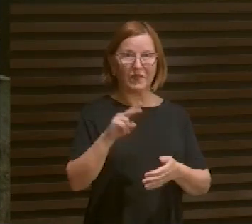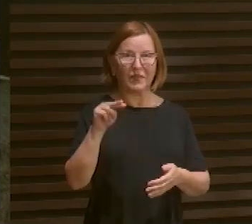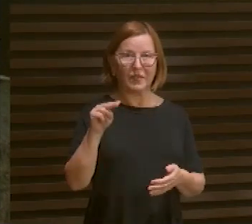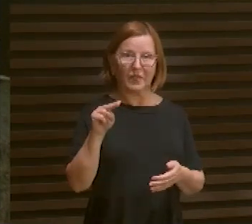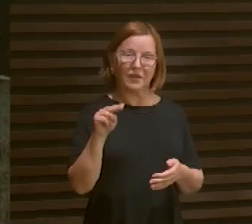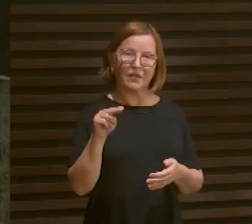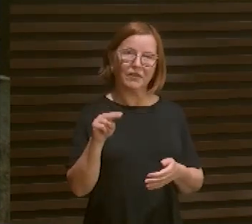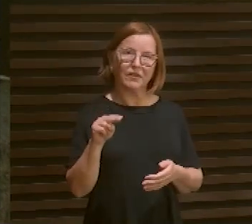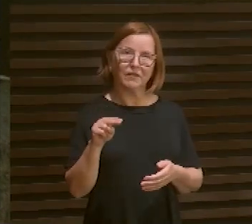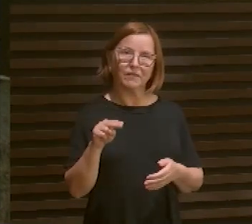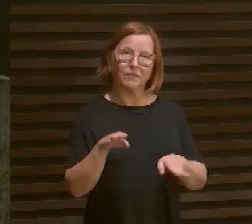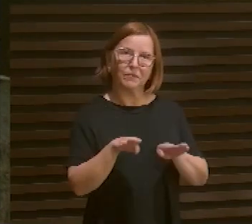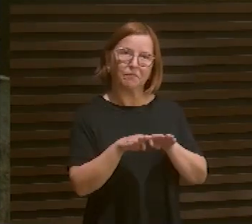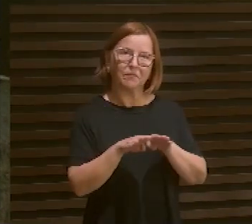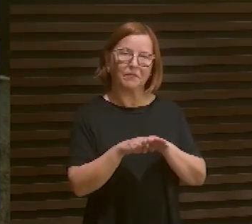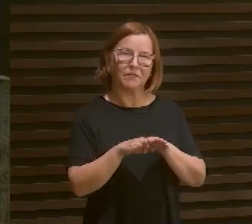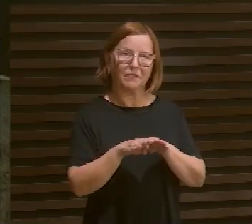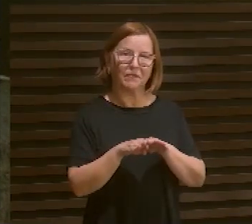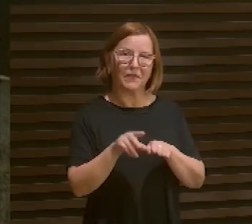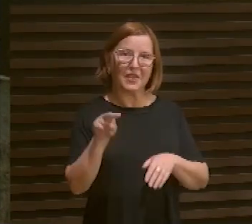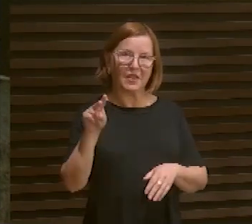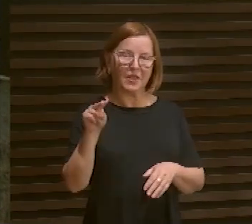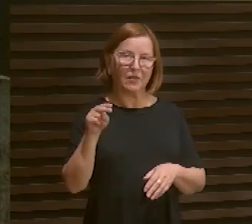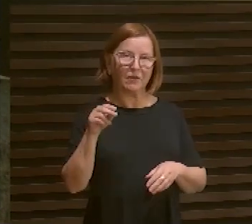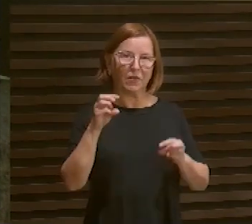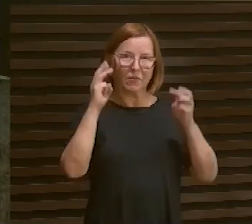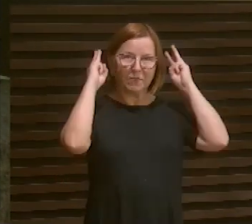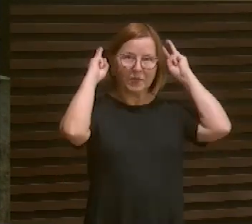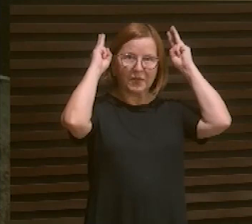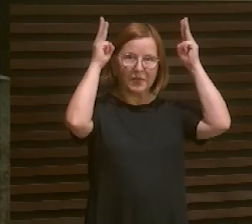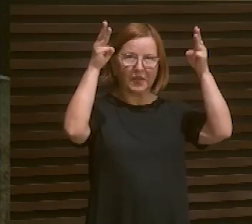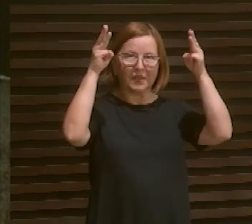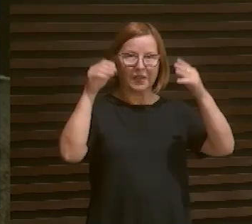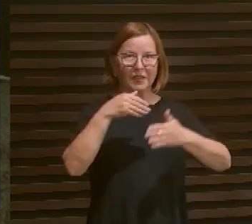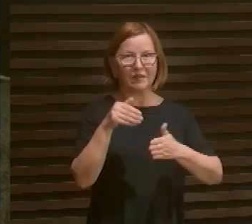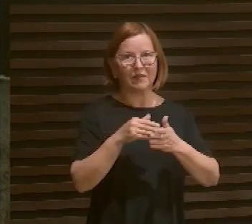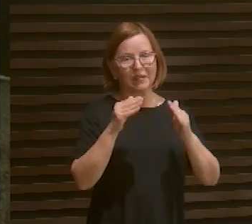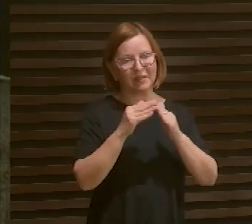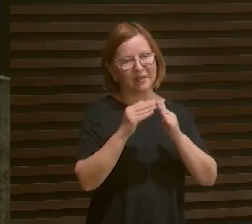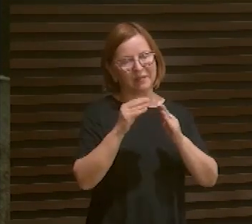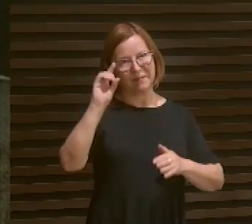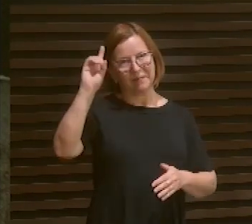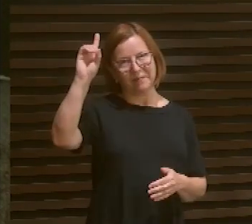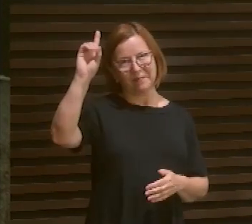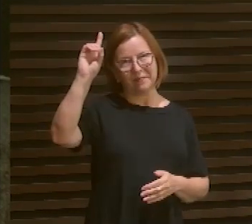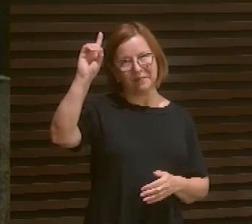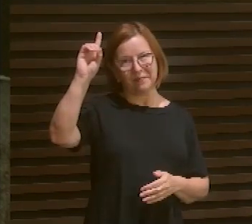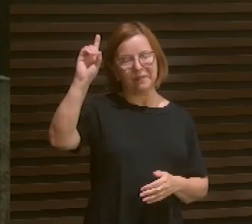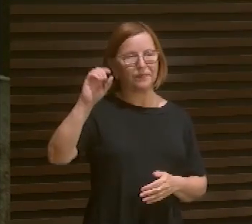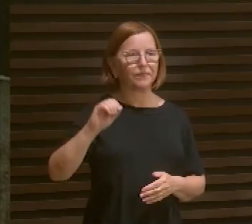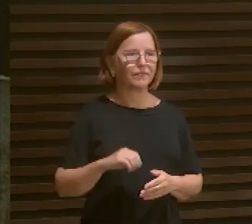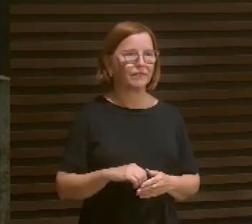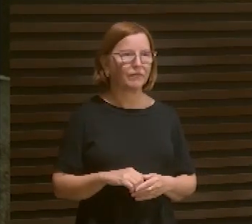o constituiu, como também o era Moisés em toda a casa de Deus.